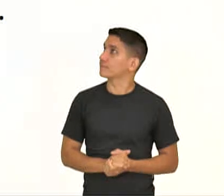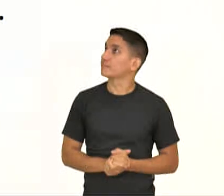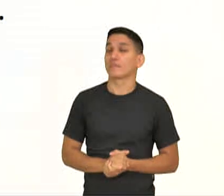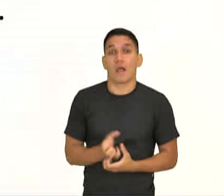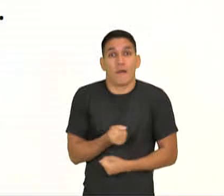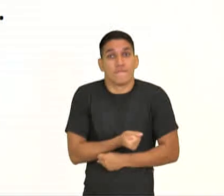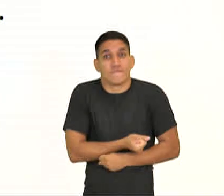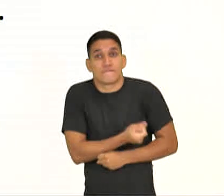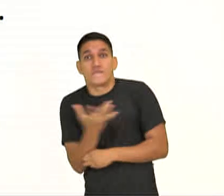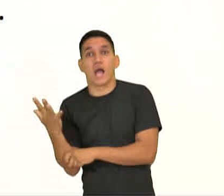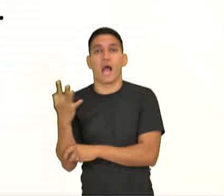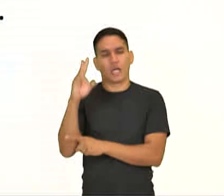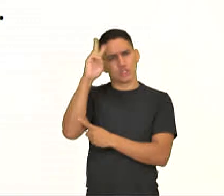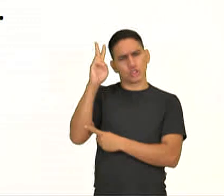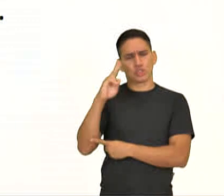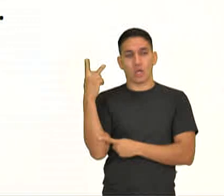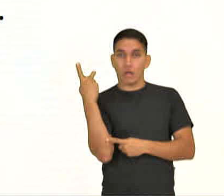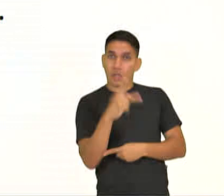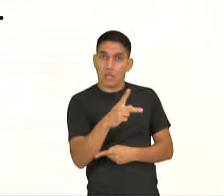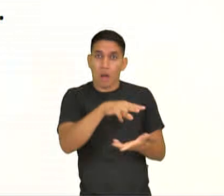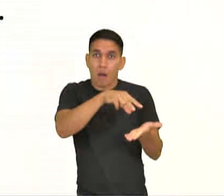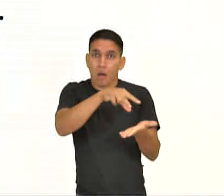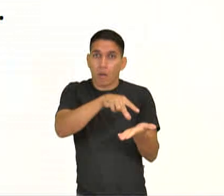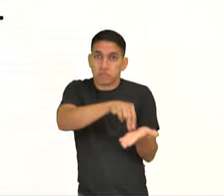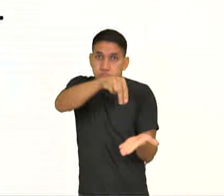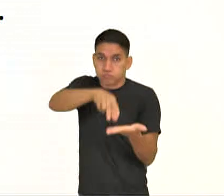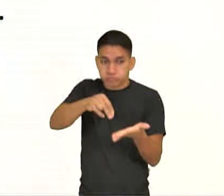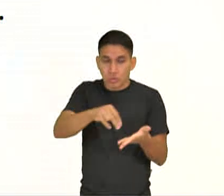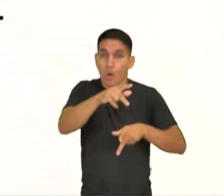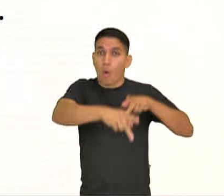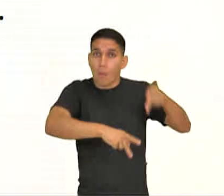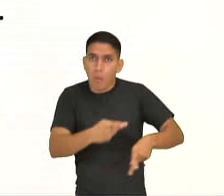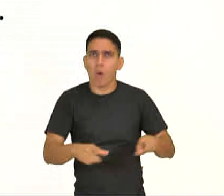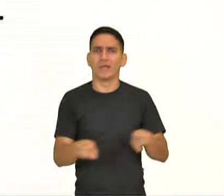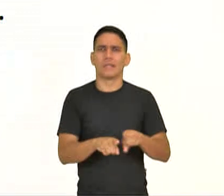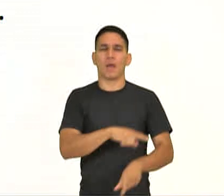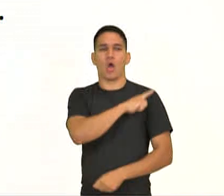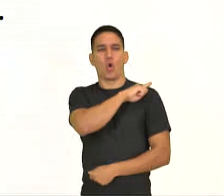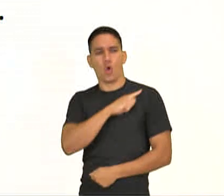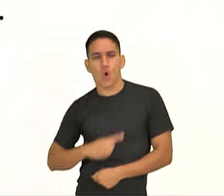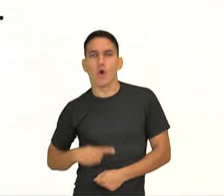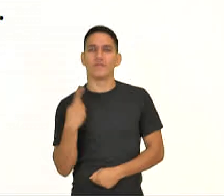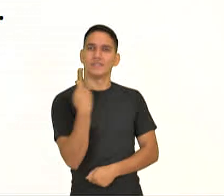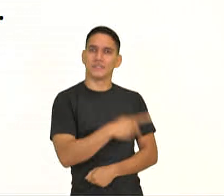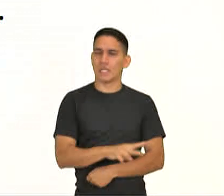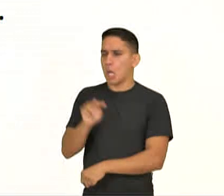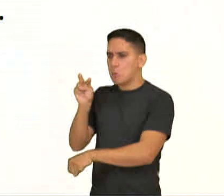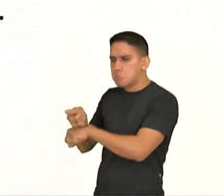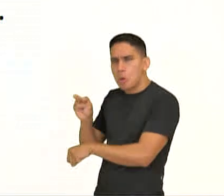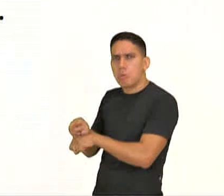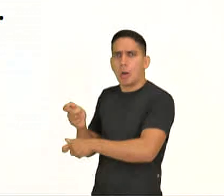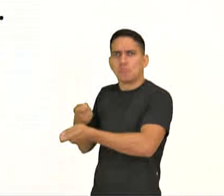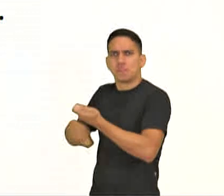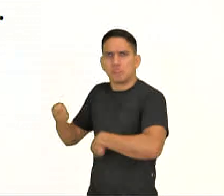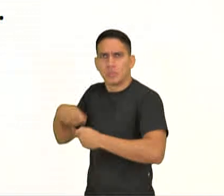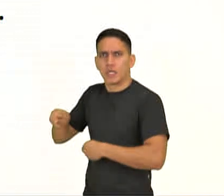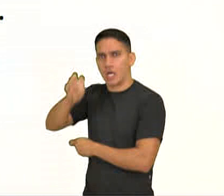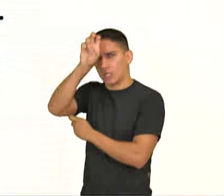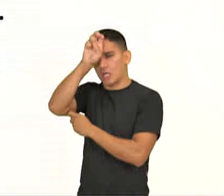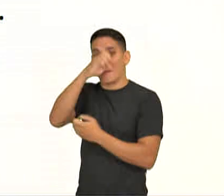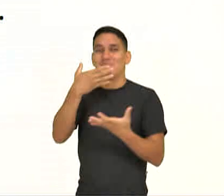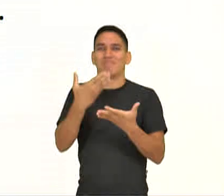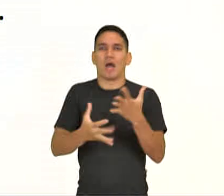Muito da história desse povo, desses governos cuxitas que governaram o Egito, se perdeu após